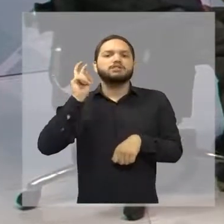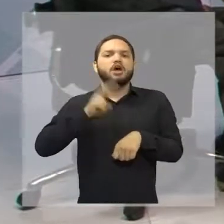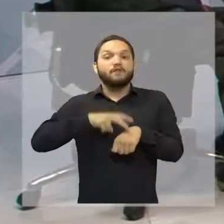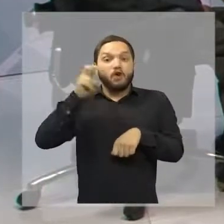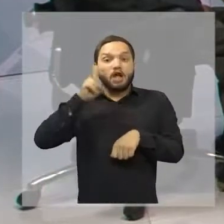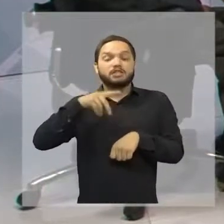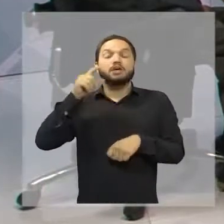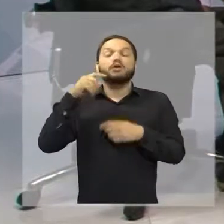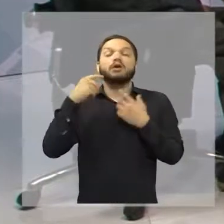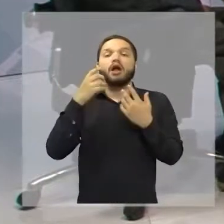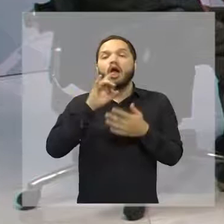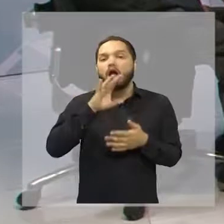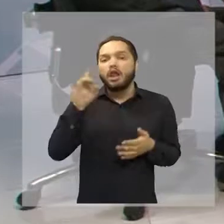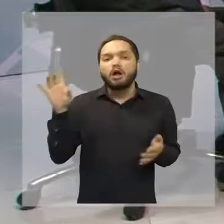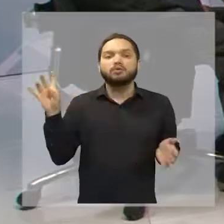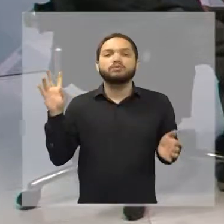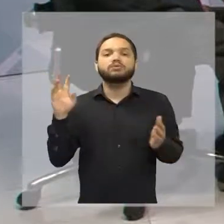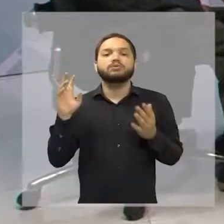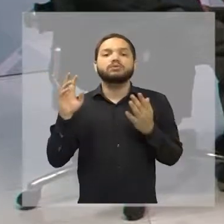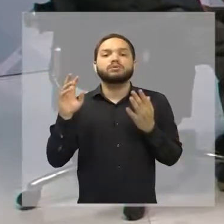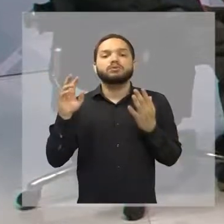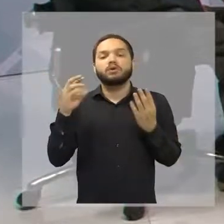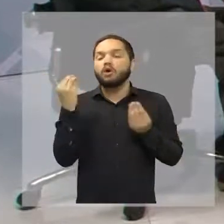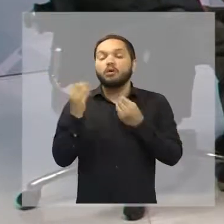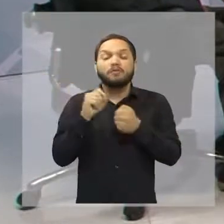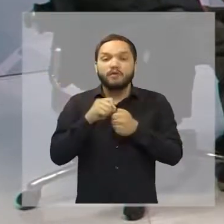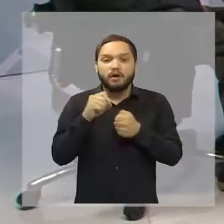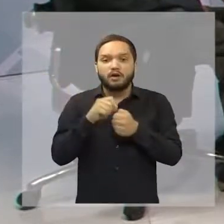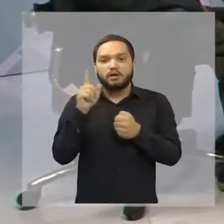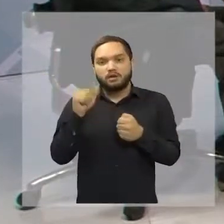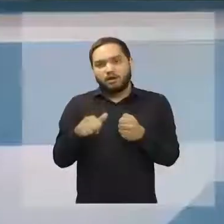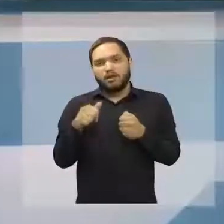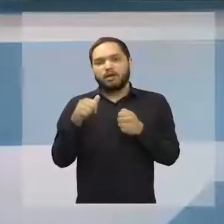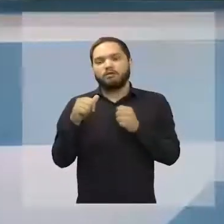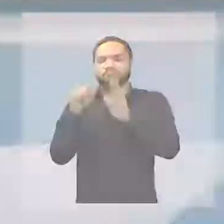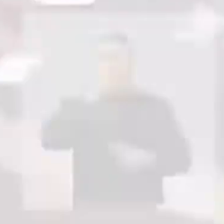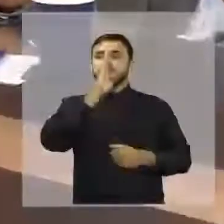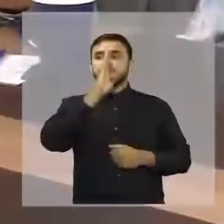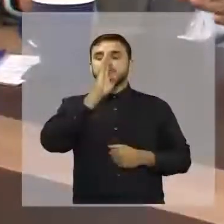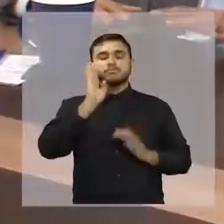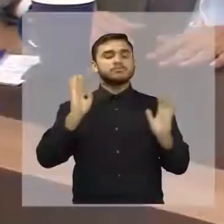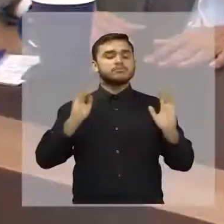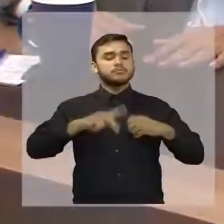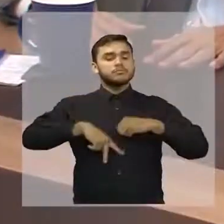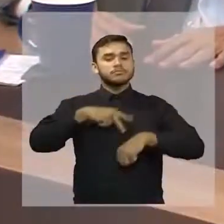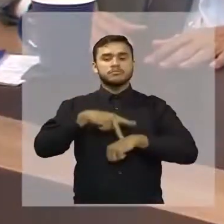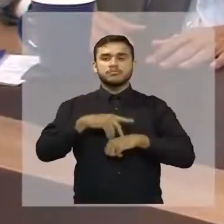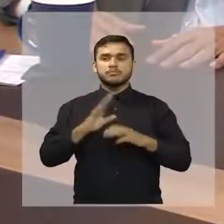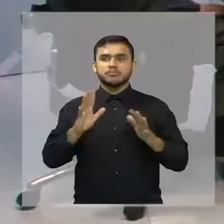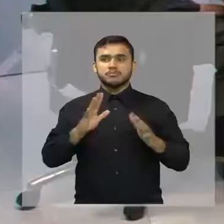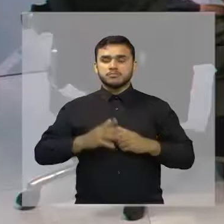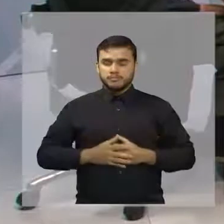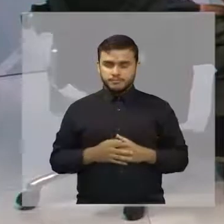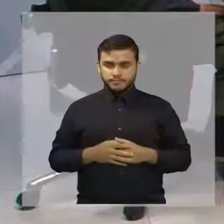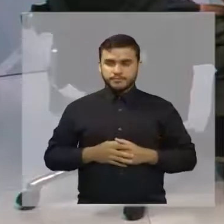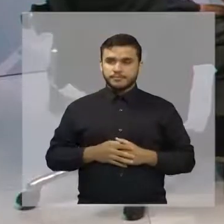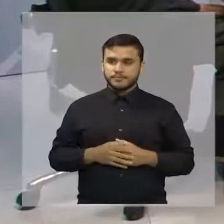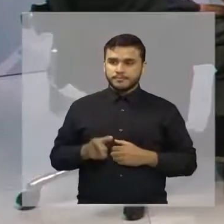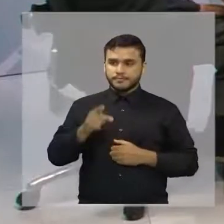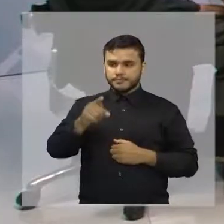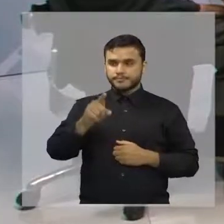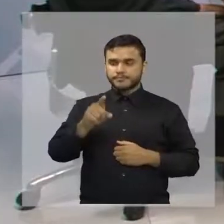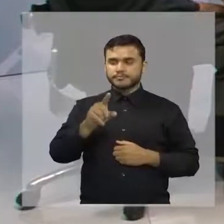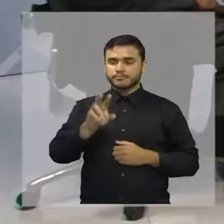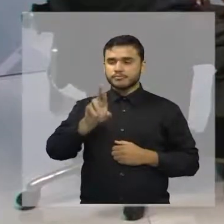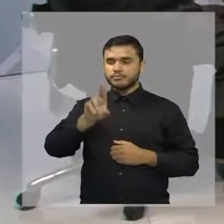é que precisa. Isso só se faz através da estatística. Professor Roberto, você aqui, daqui da mesa, é o